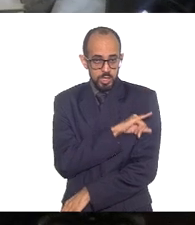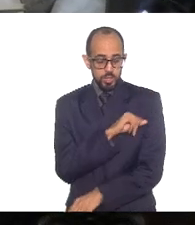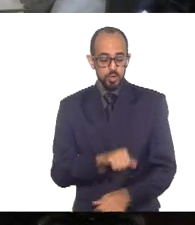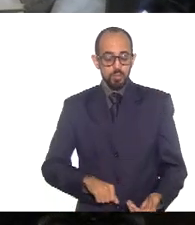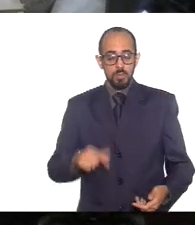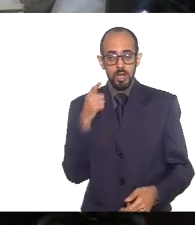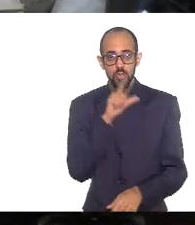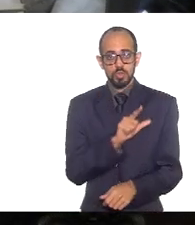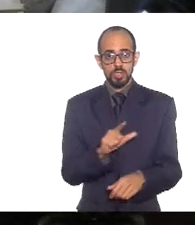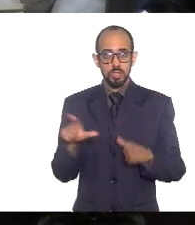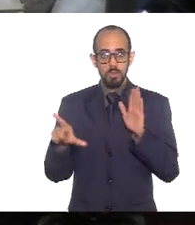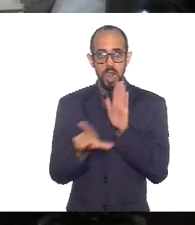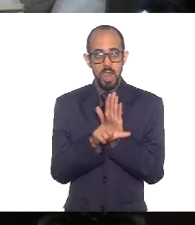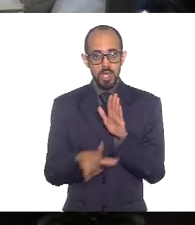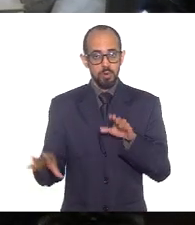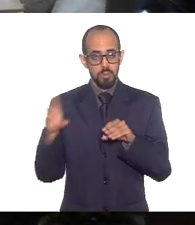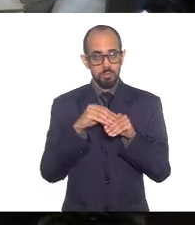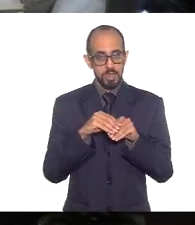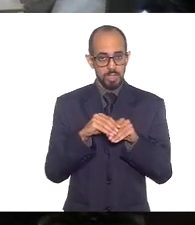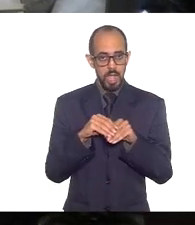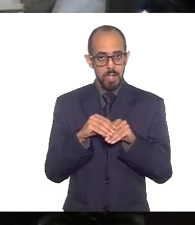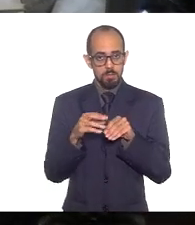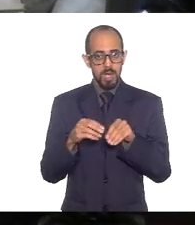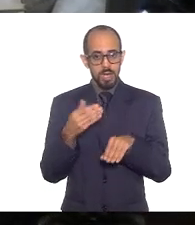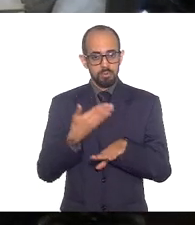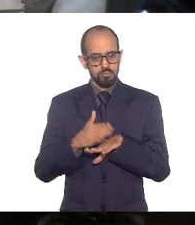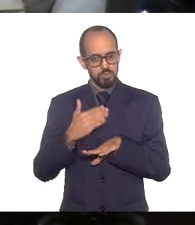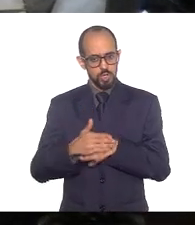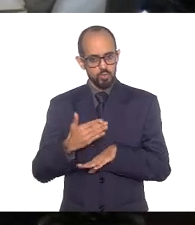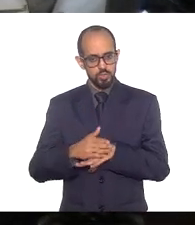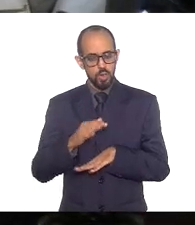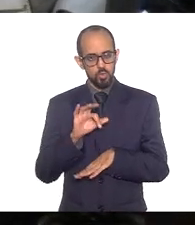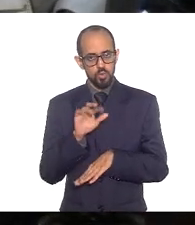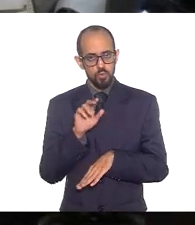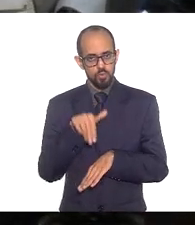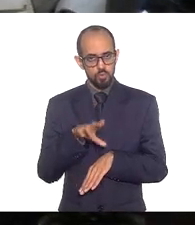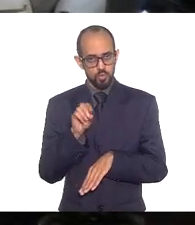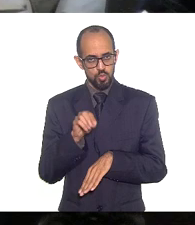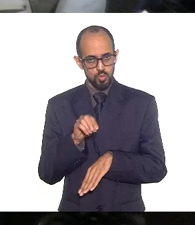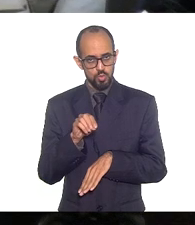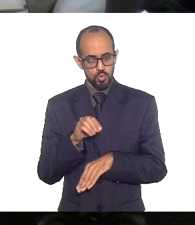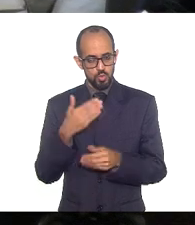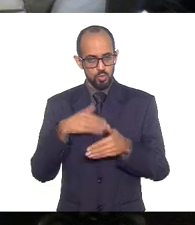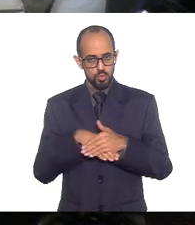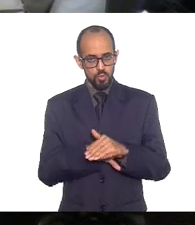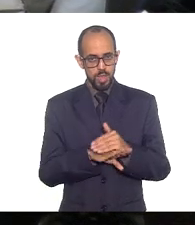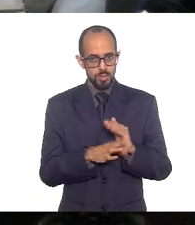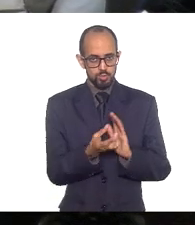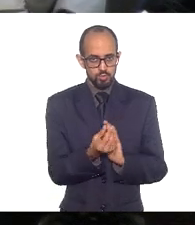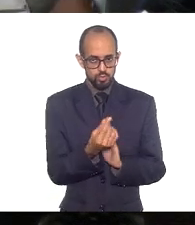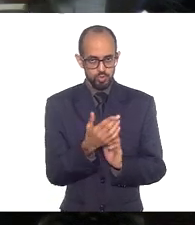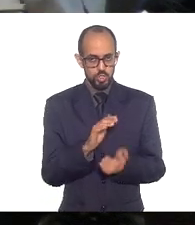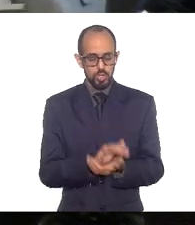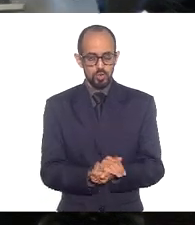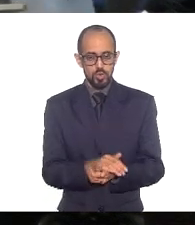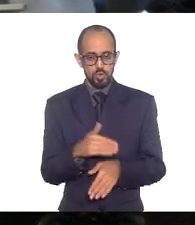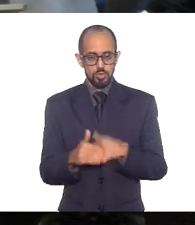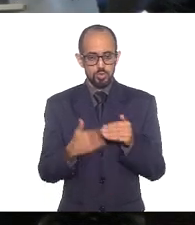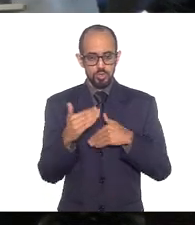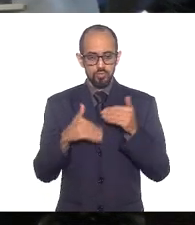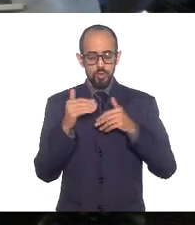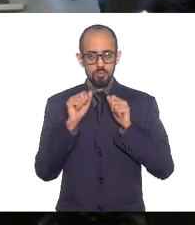complementar para a regulamentação do forno é através do fundo permanente de desenvolvimento